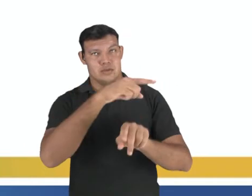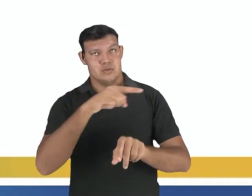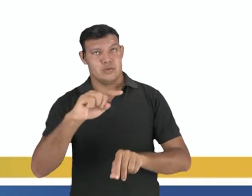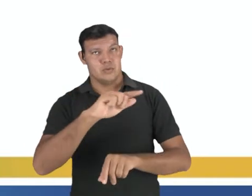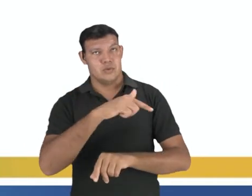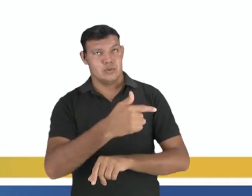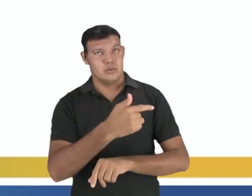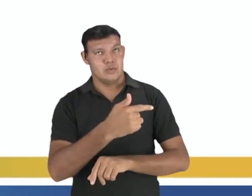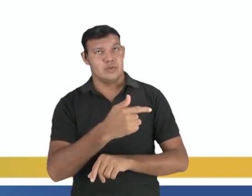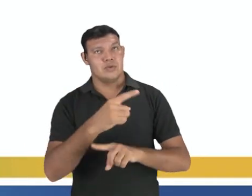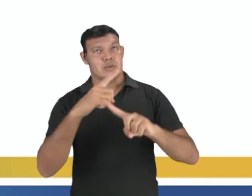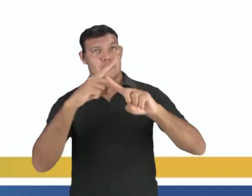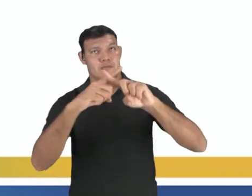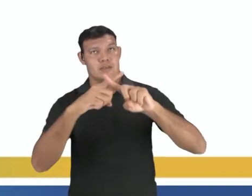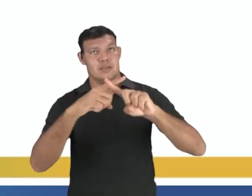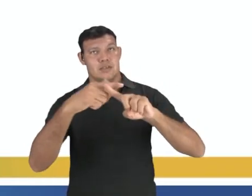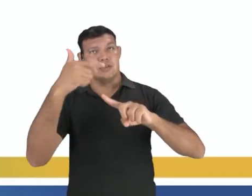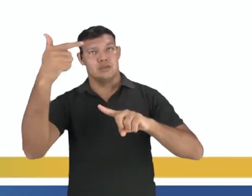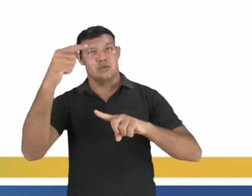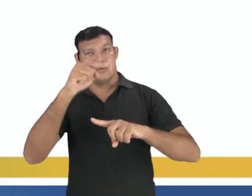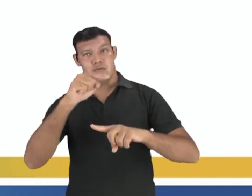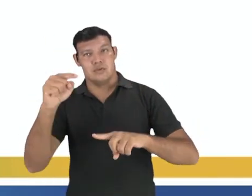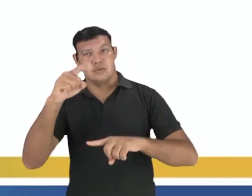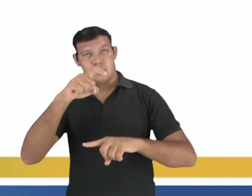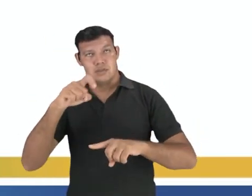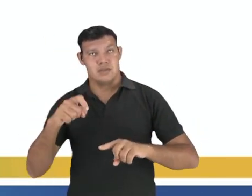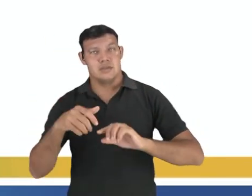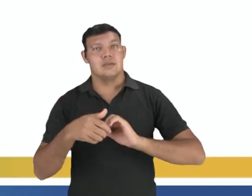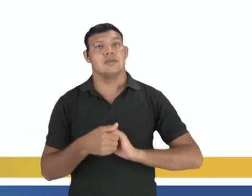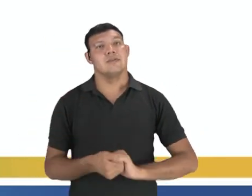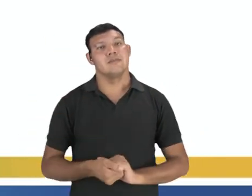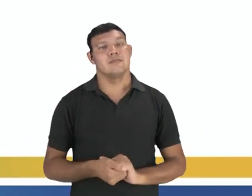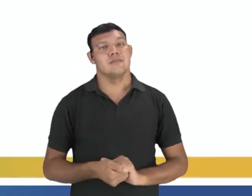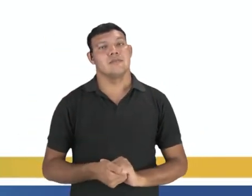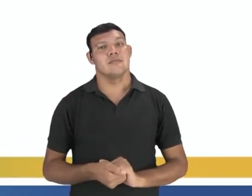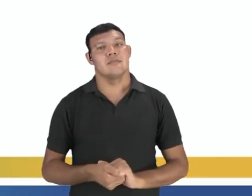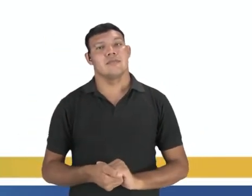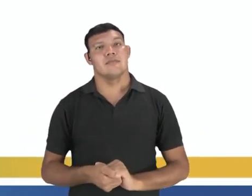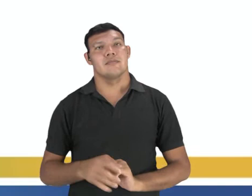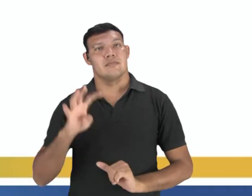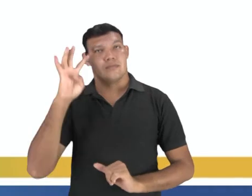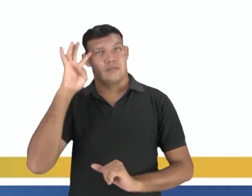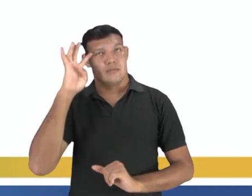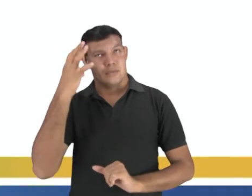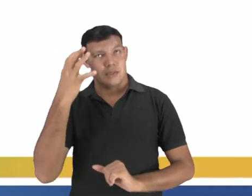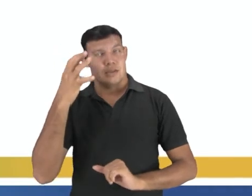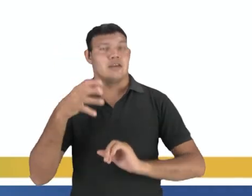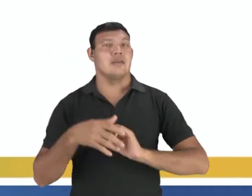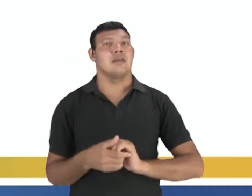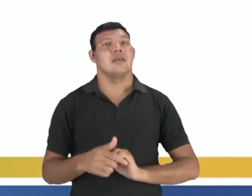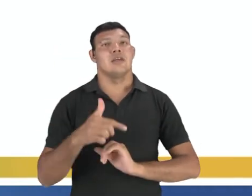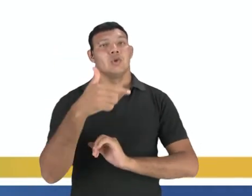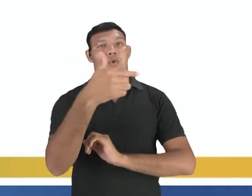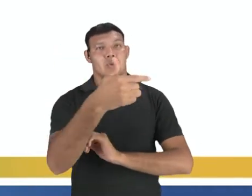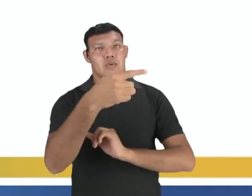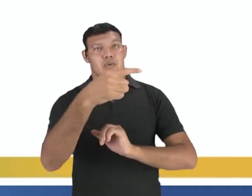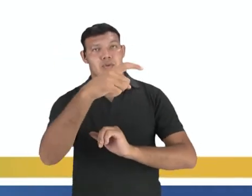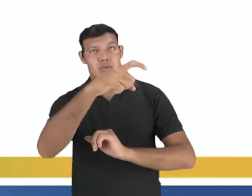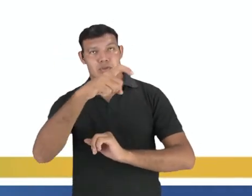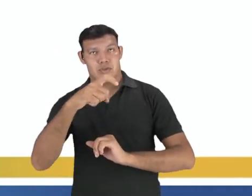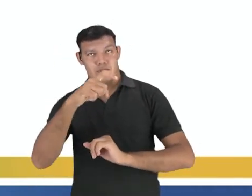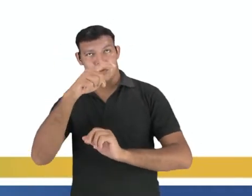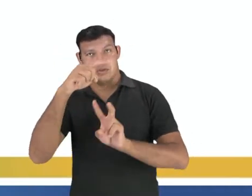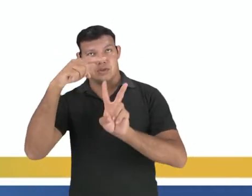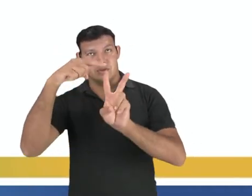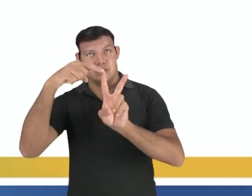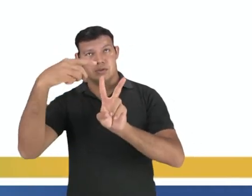x. Vai ser a equação seguinte, 2x raiz de 3 sobre 2x.